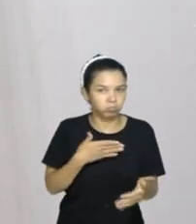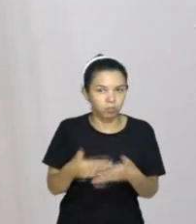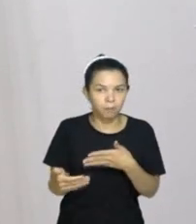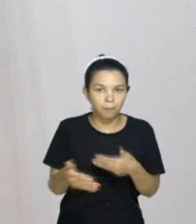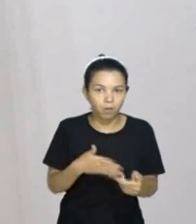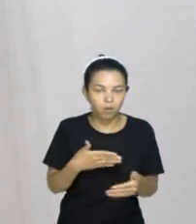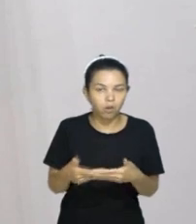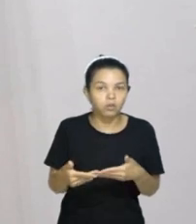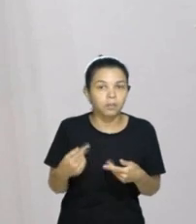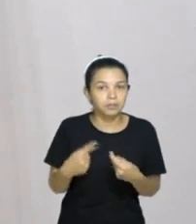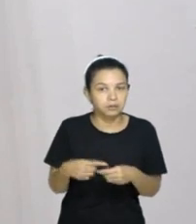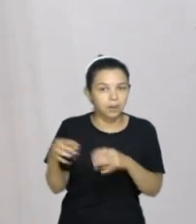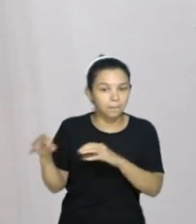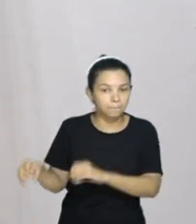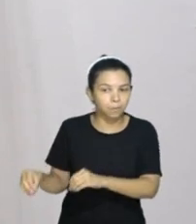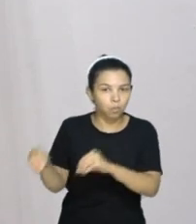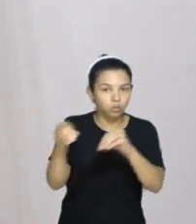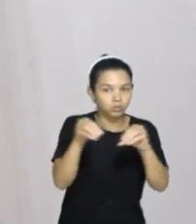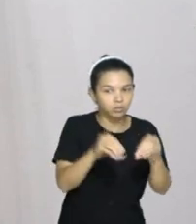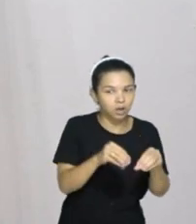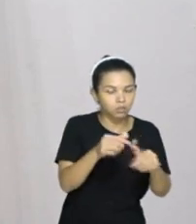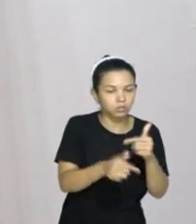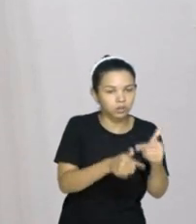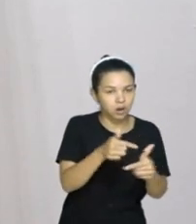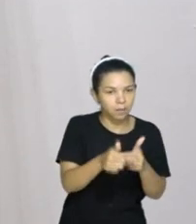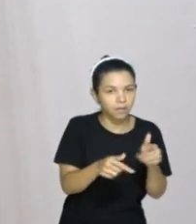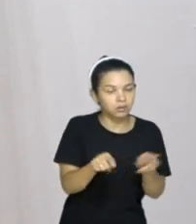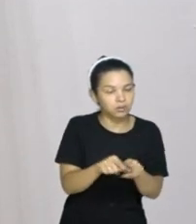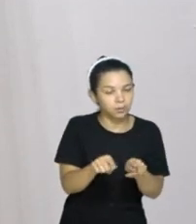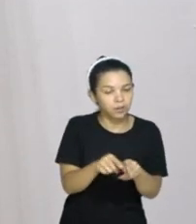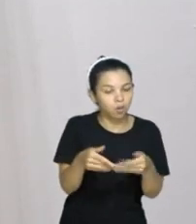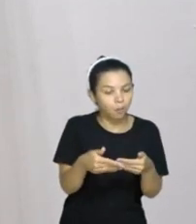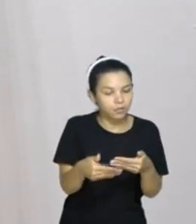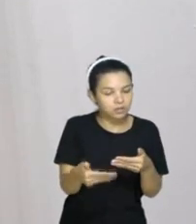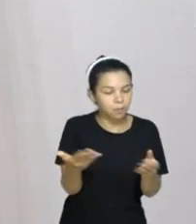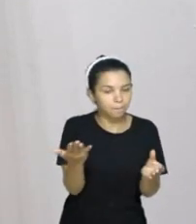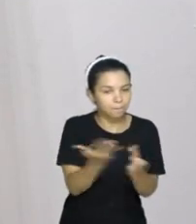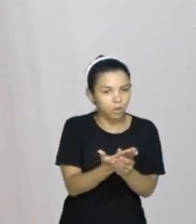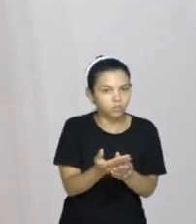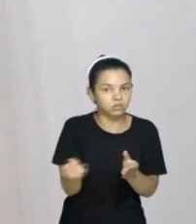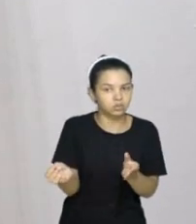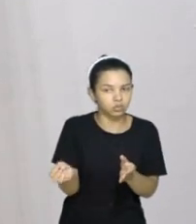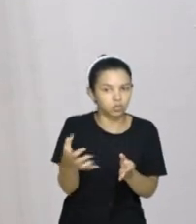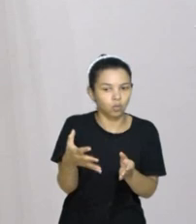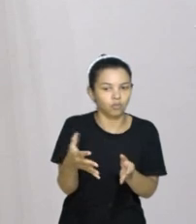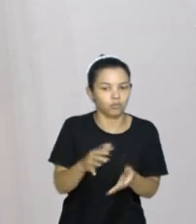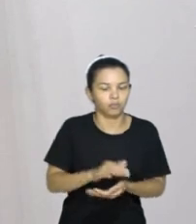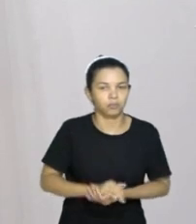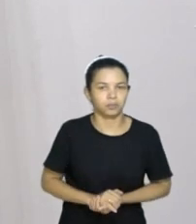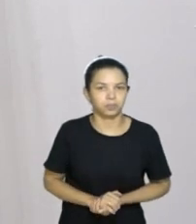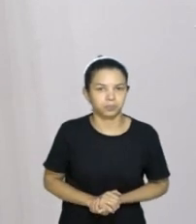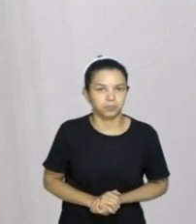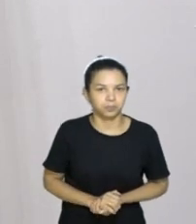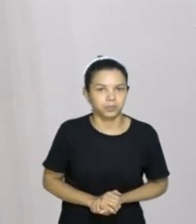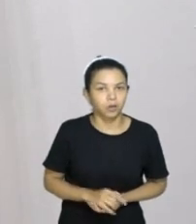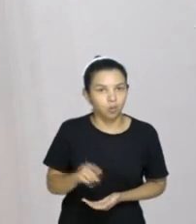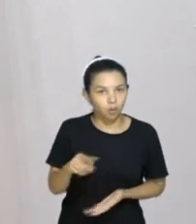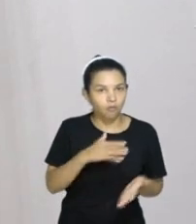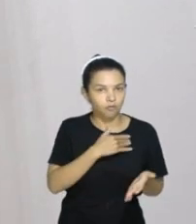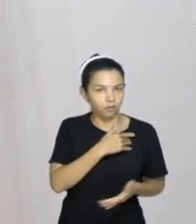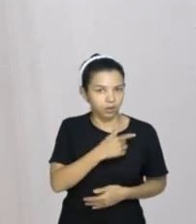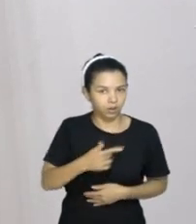remanejar o serviço e poder começar um processo novo e assim Fez o governador de São